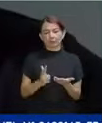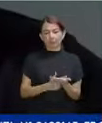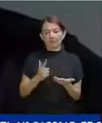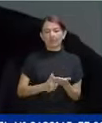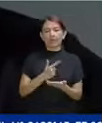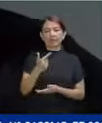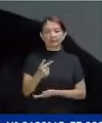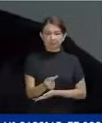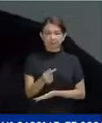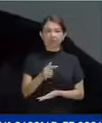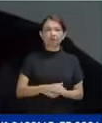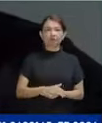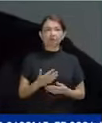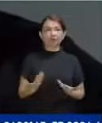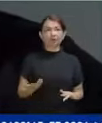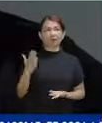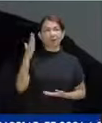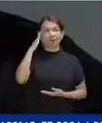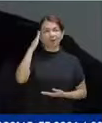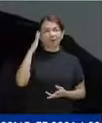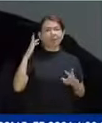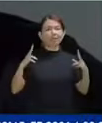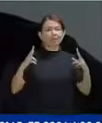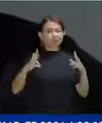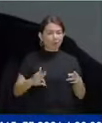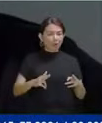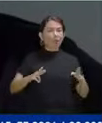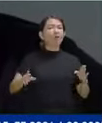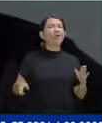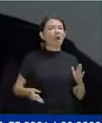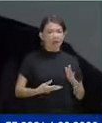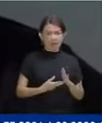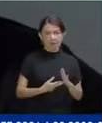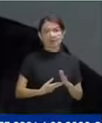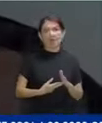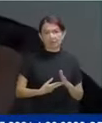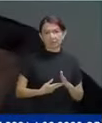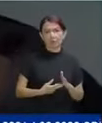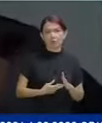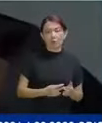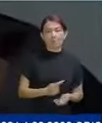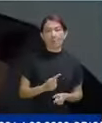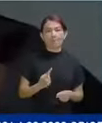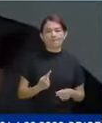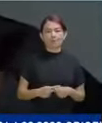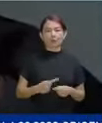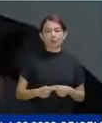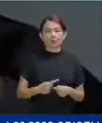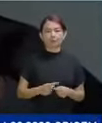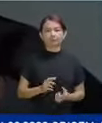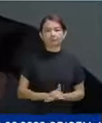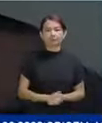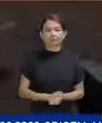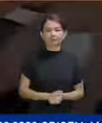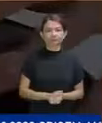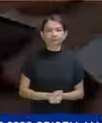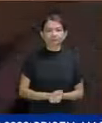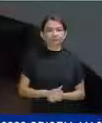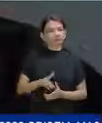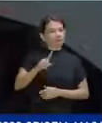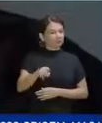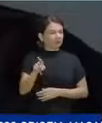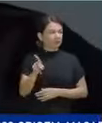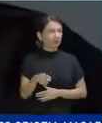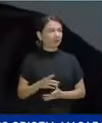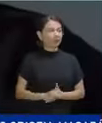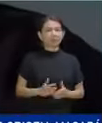eu cabelos tenho castanhos absolutamente a escuros, mesma compreensão curtos, do usa óculos de relator. armação escura e traz toga Se preta. tratando da querela de nulidade,